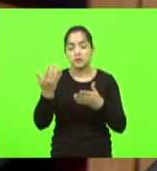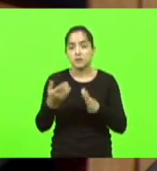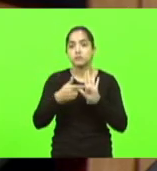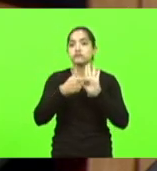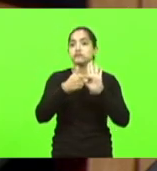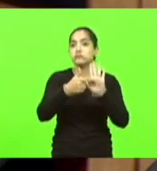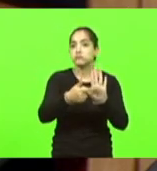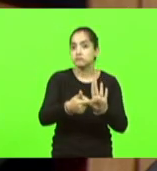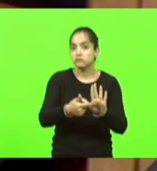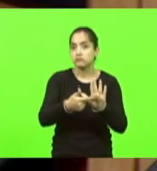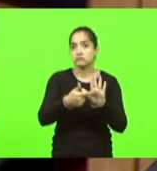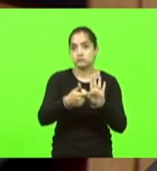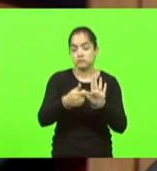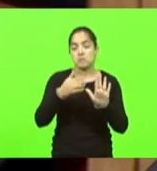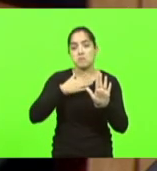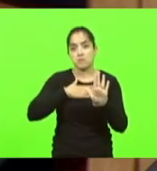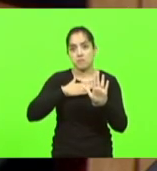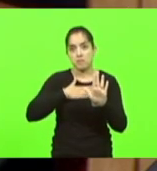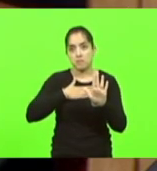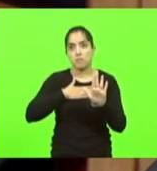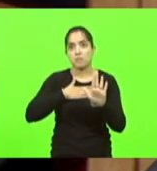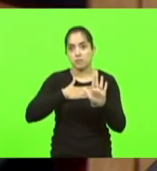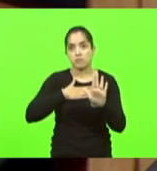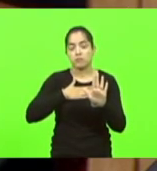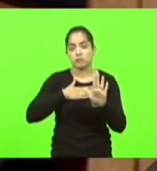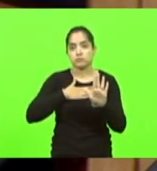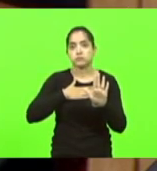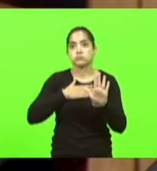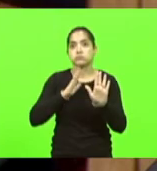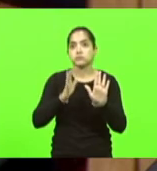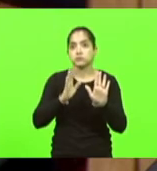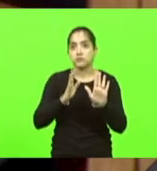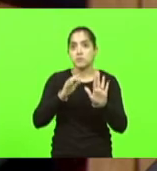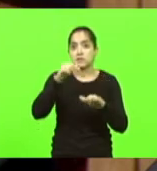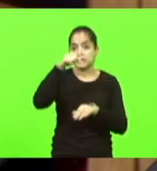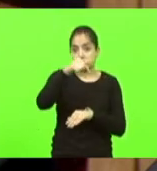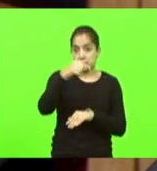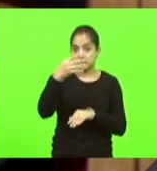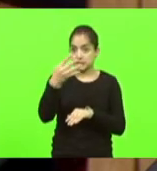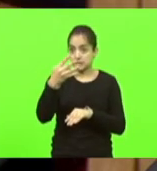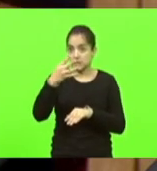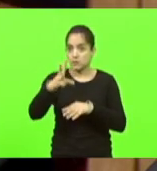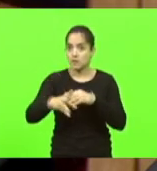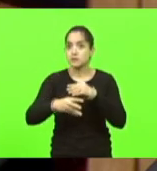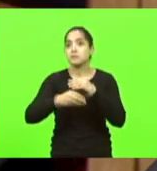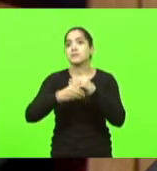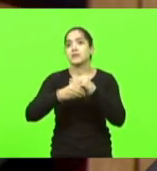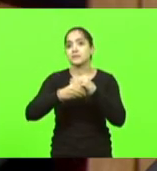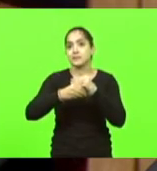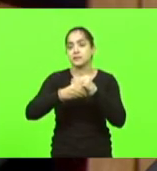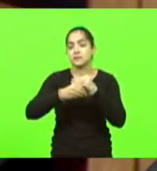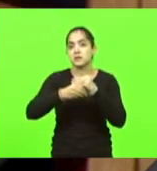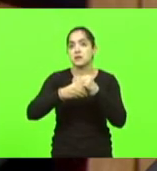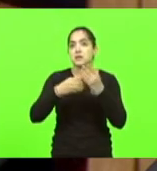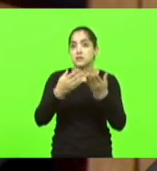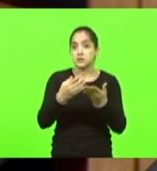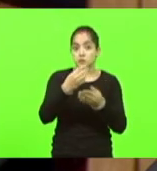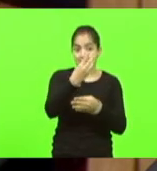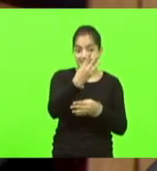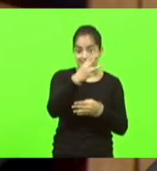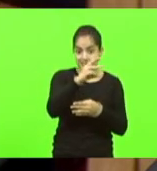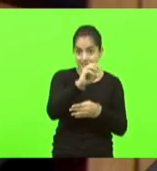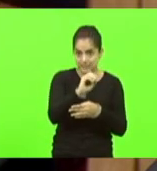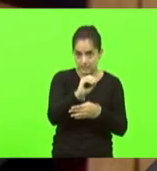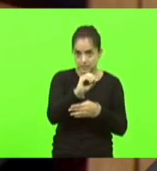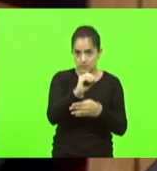apresentamos e eu inclusive fui uma delas 74 emendas das quais 30